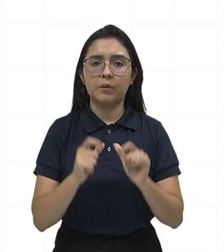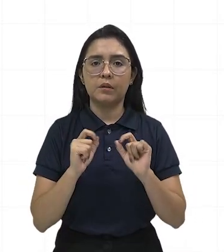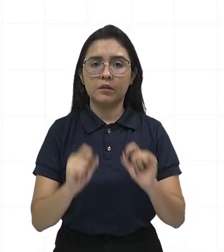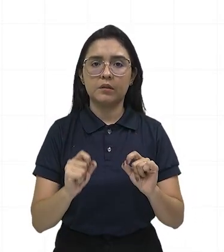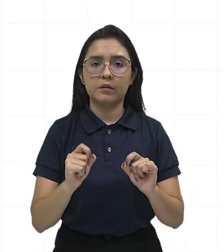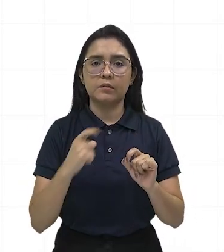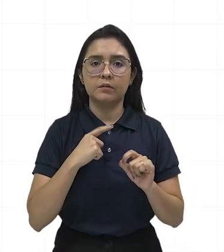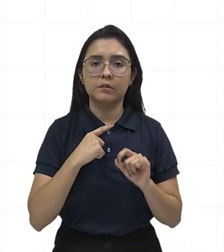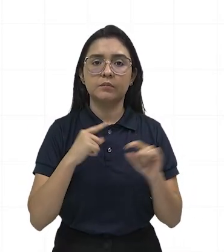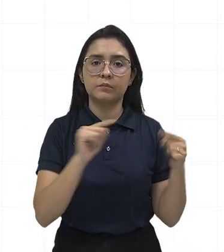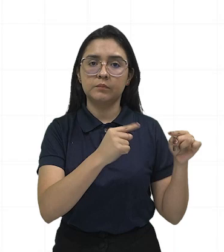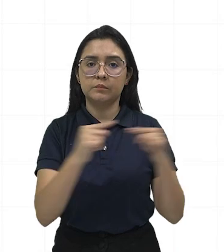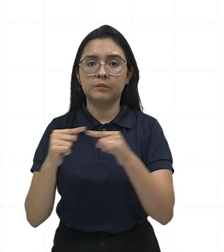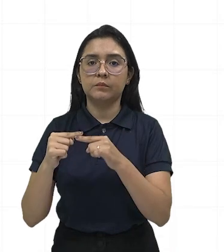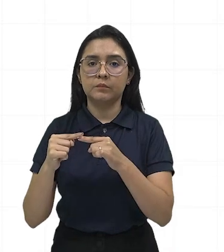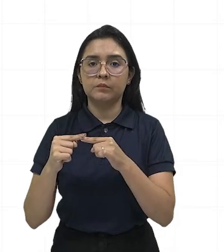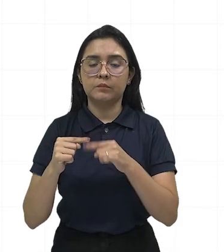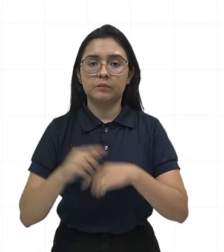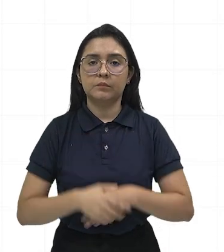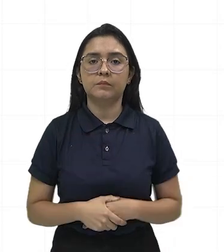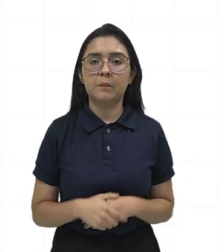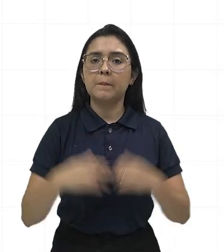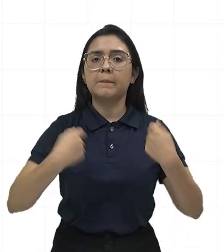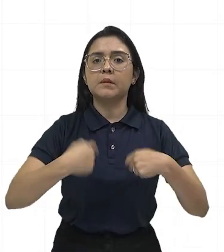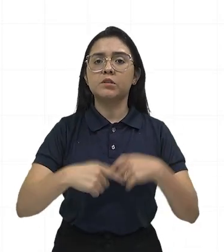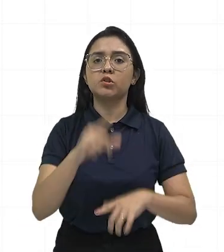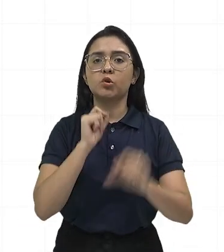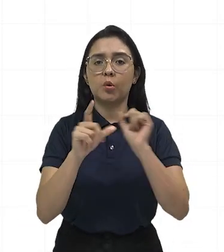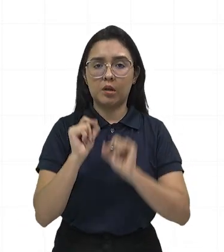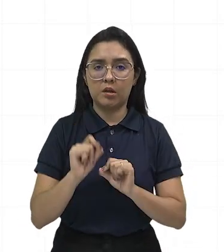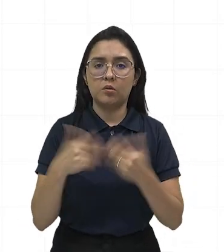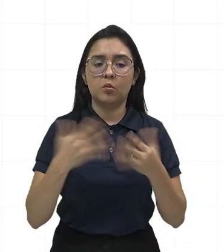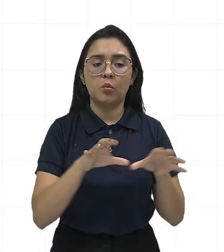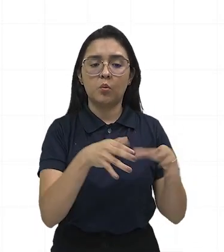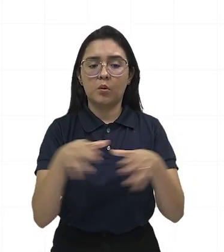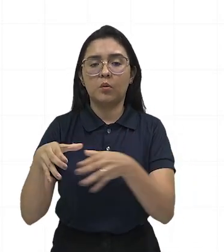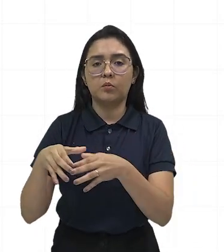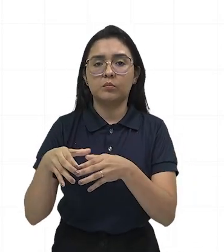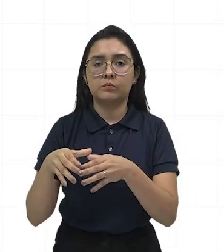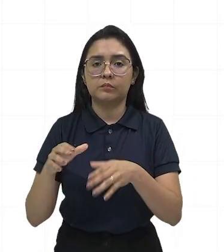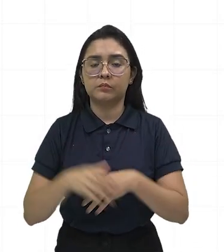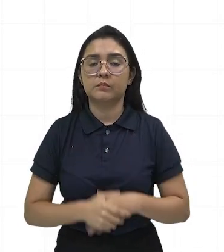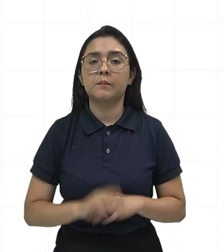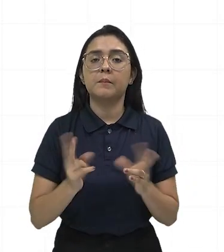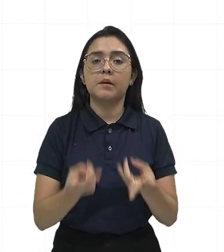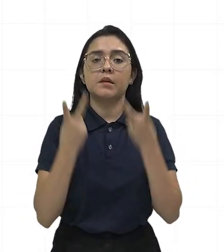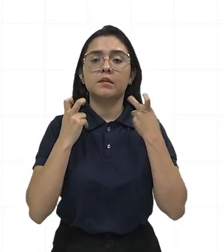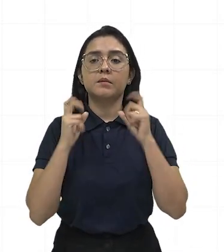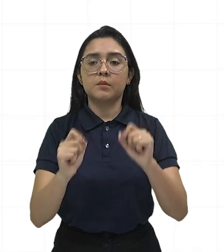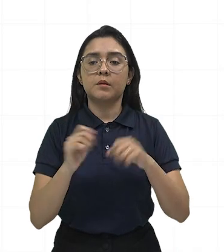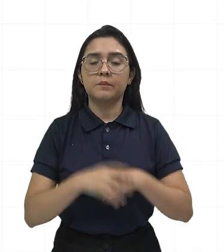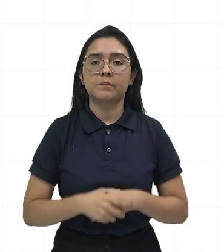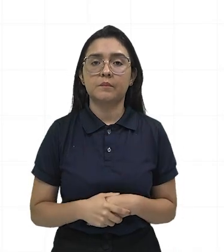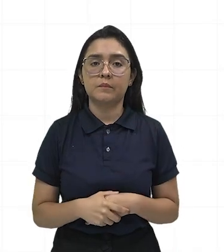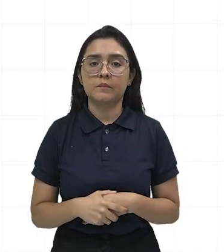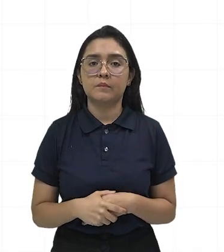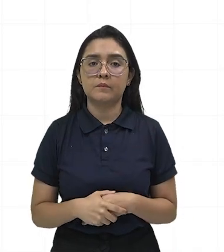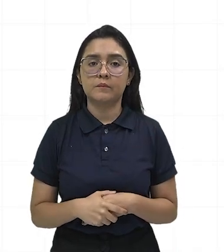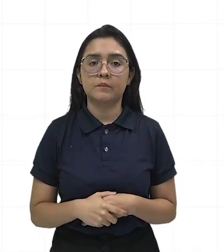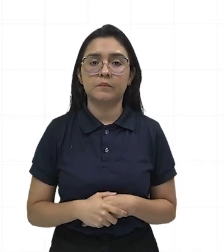que escolher, certo? Então, veja bem, olha lá. Essa escola, né, ela